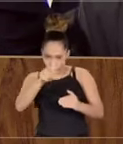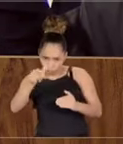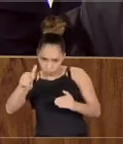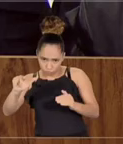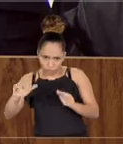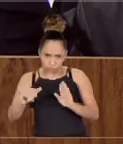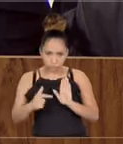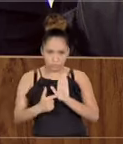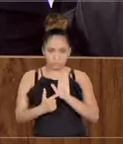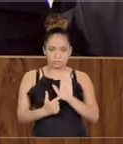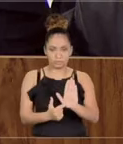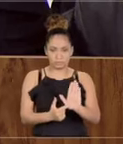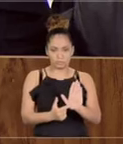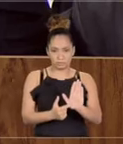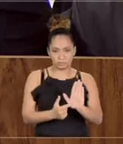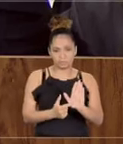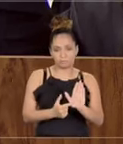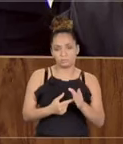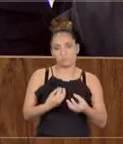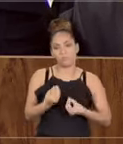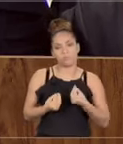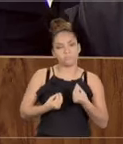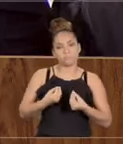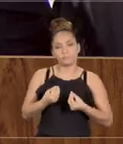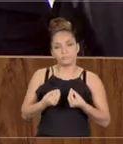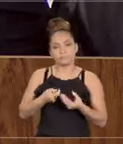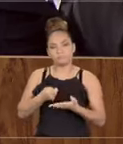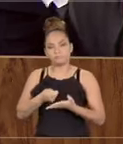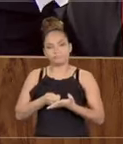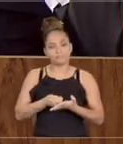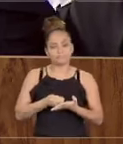uma forma mais contundente e não